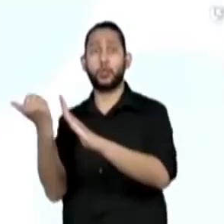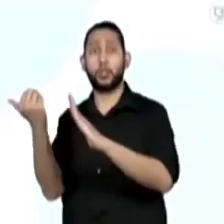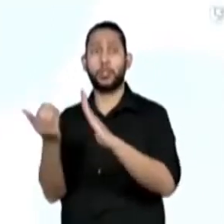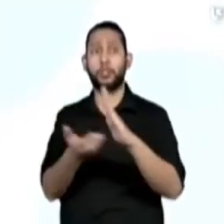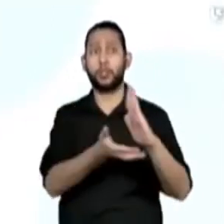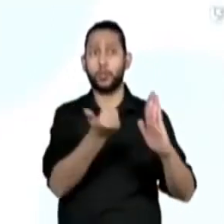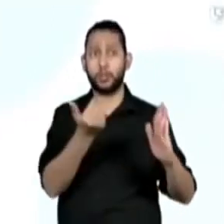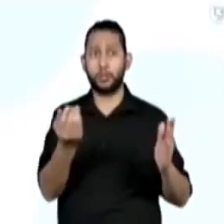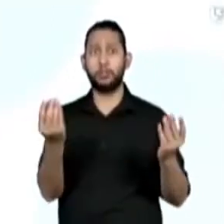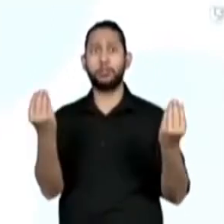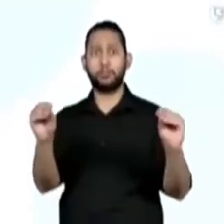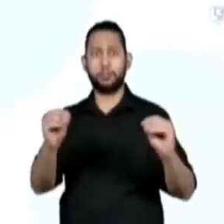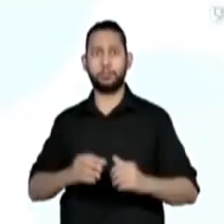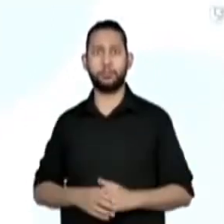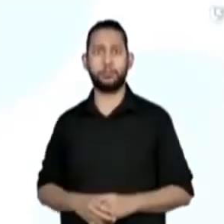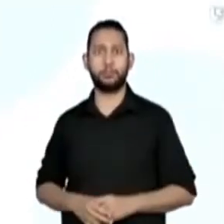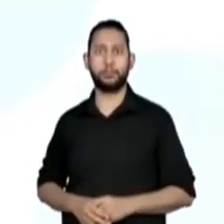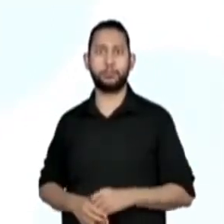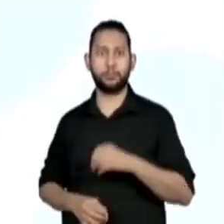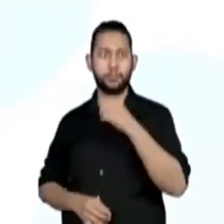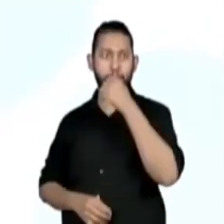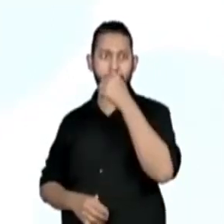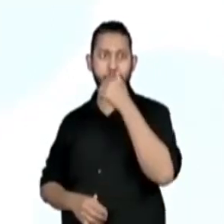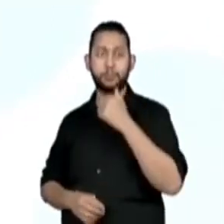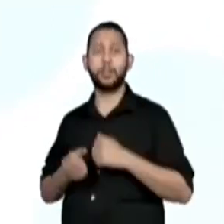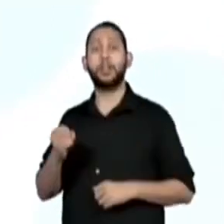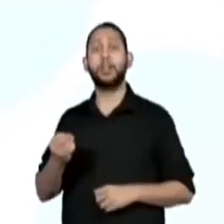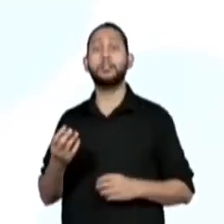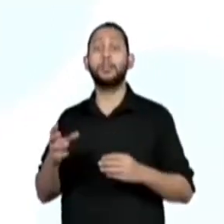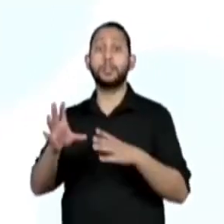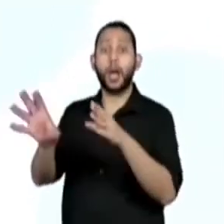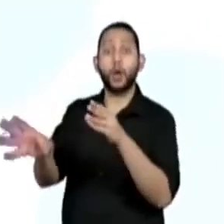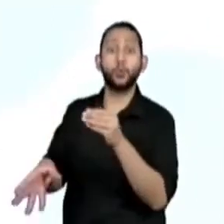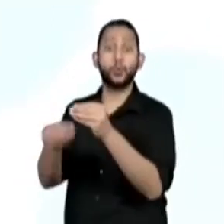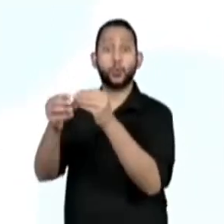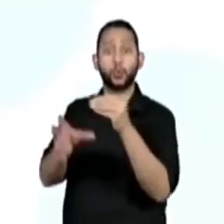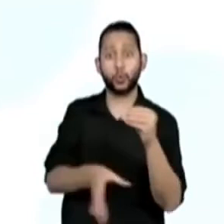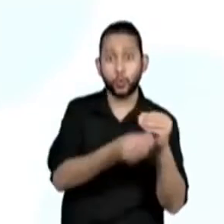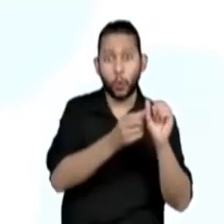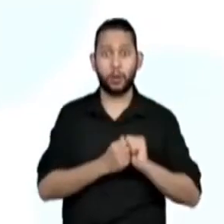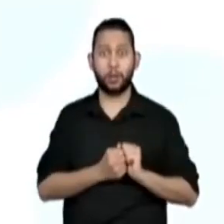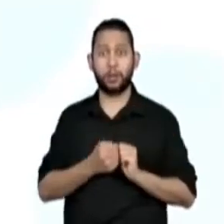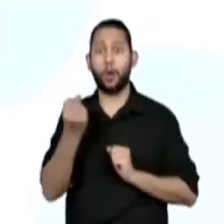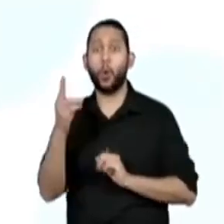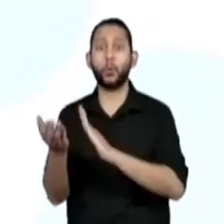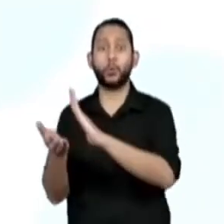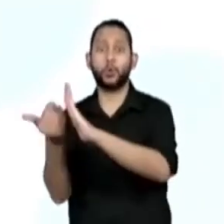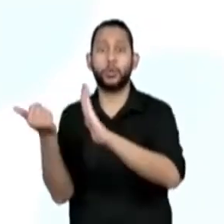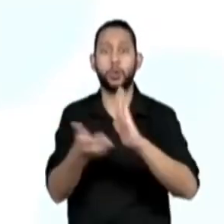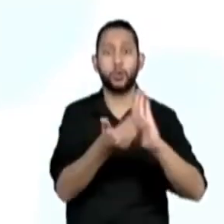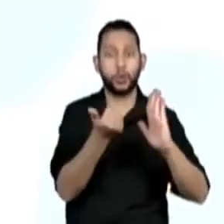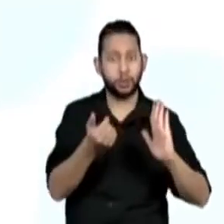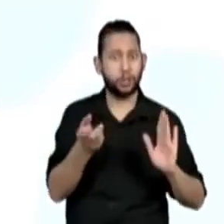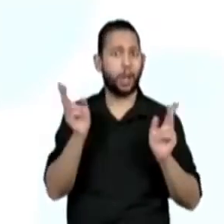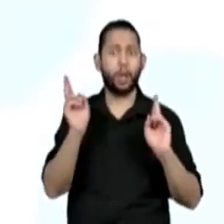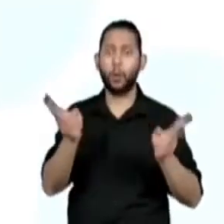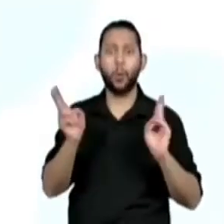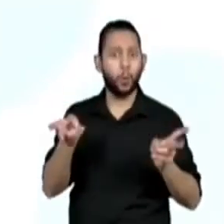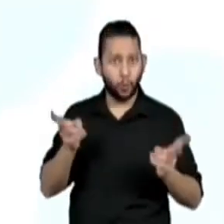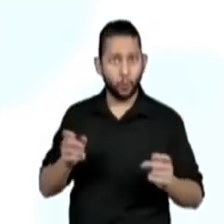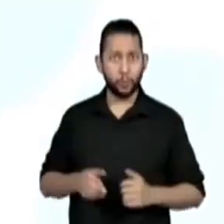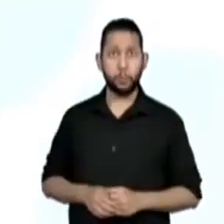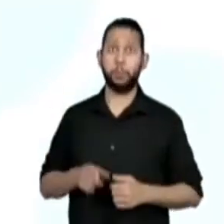o errei tem problema ou subtraímos um mesmo número tá bem então turma